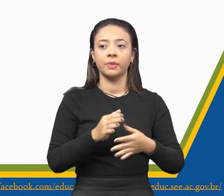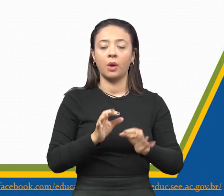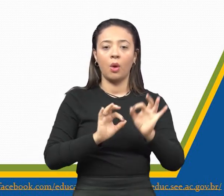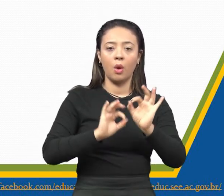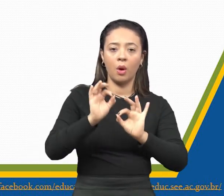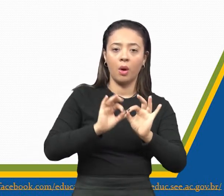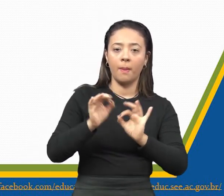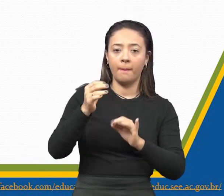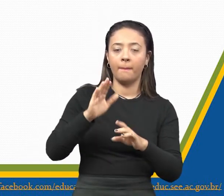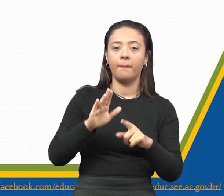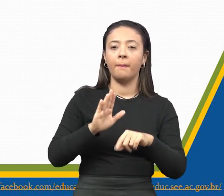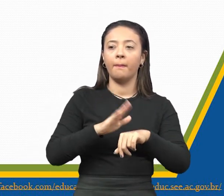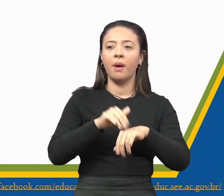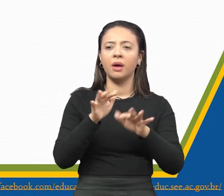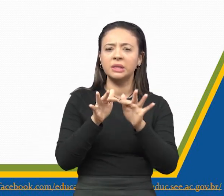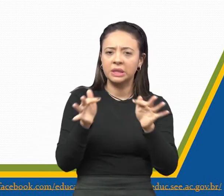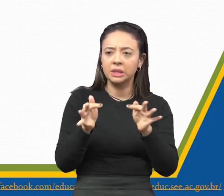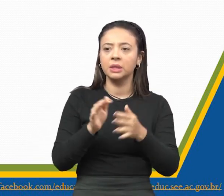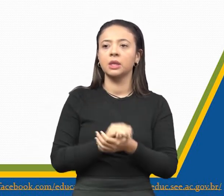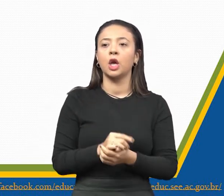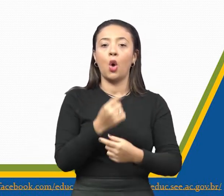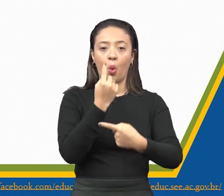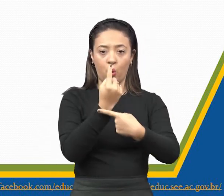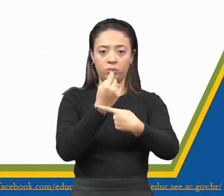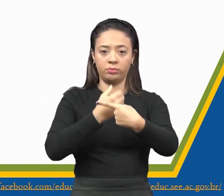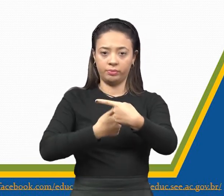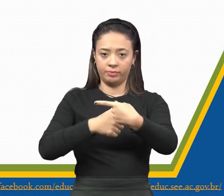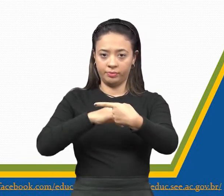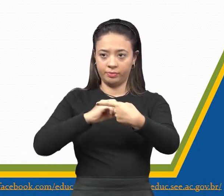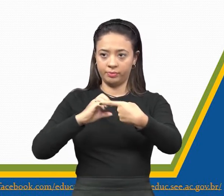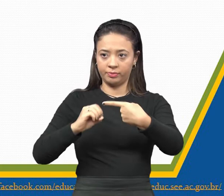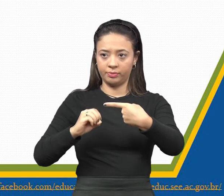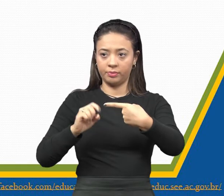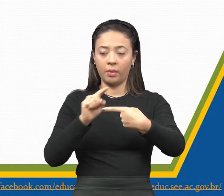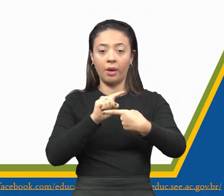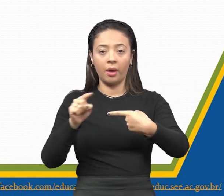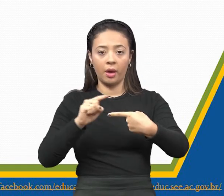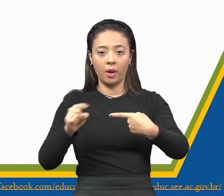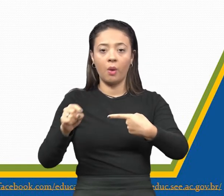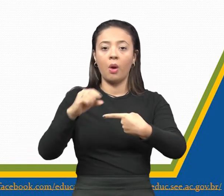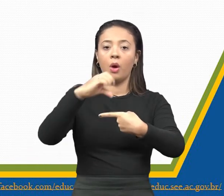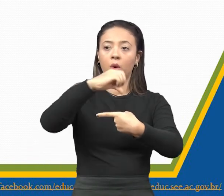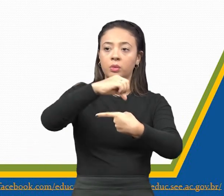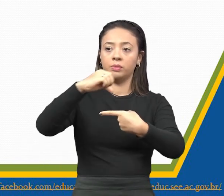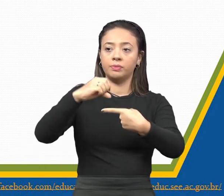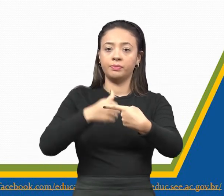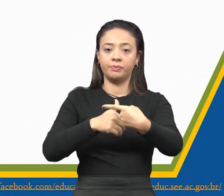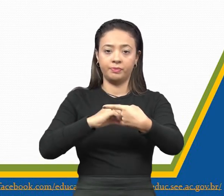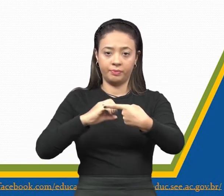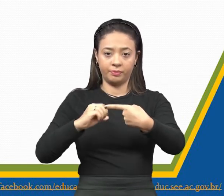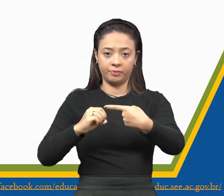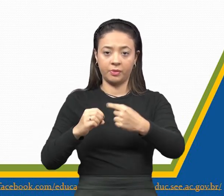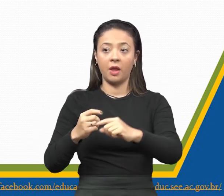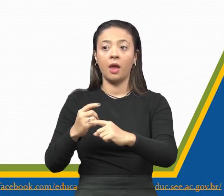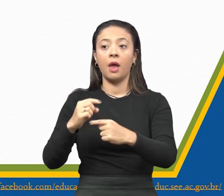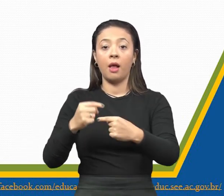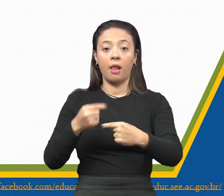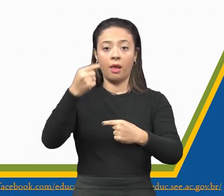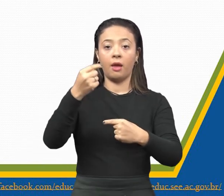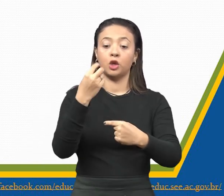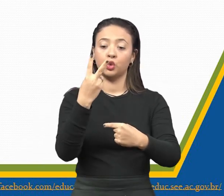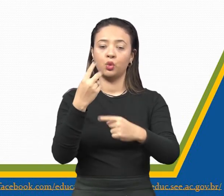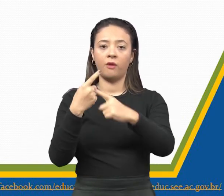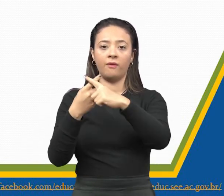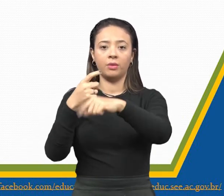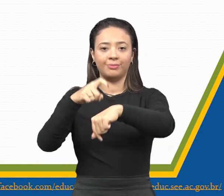sobre 100 é igual a 99 sobre 100, elevado a 2 vezes o tempo. Beleza? O que nós vamos